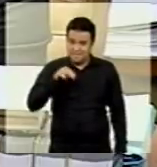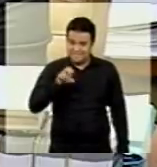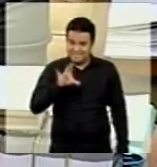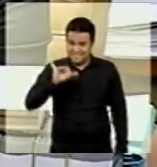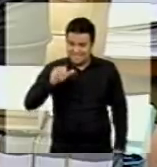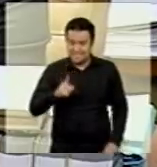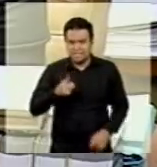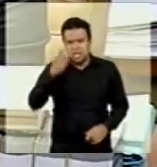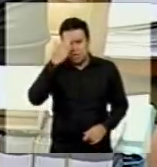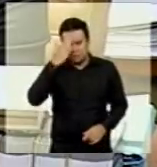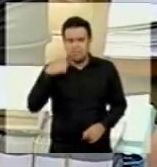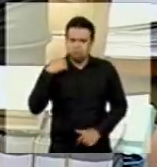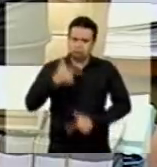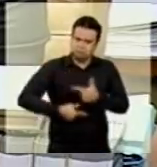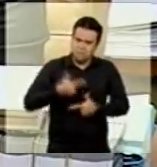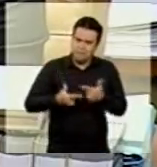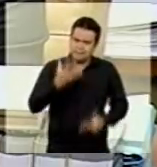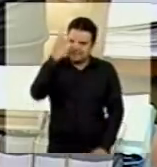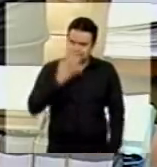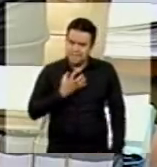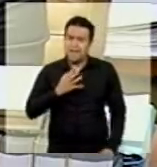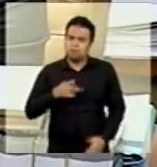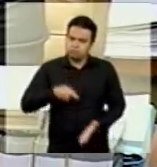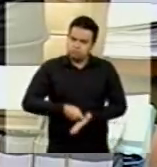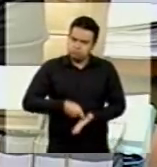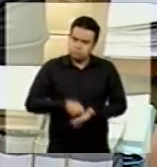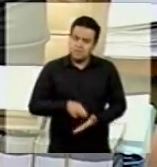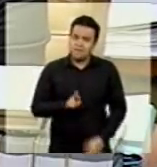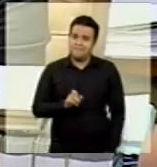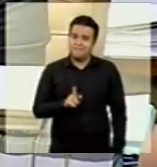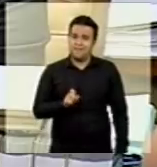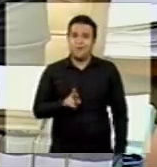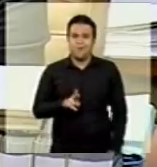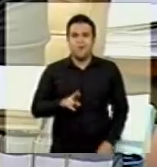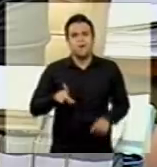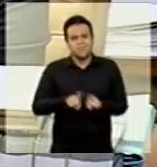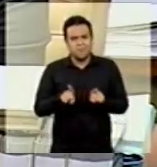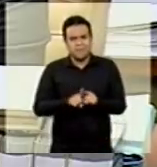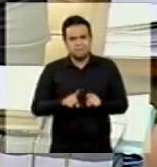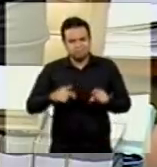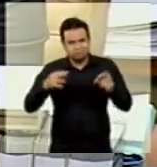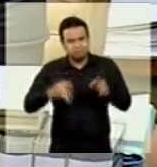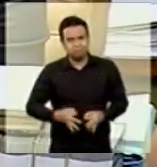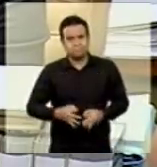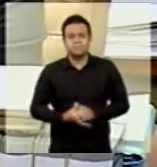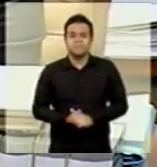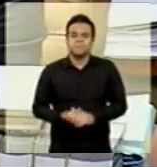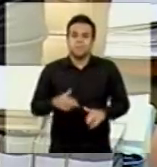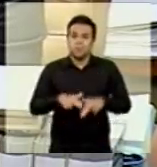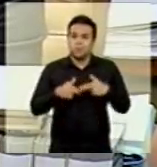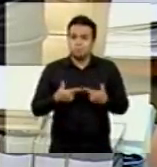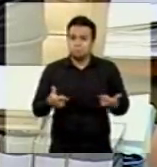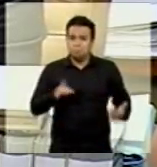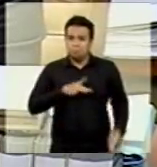que atuam com independência, com isenção, com rigor e com extrema correção. Por isso, não há razão para que se